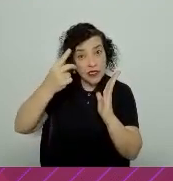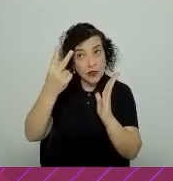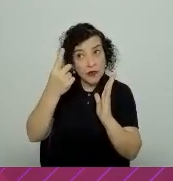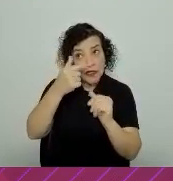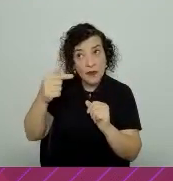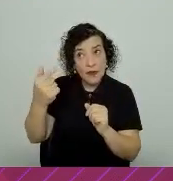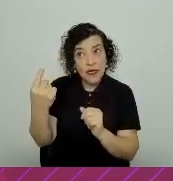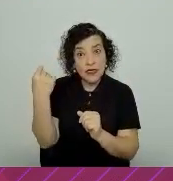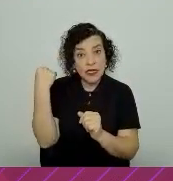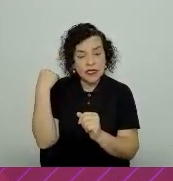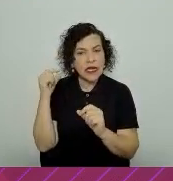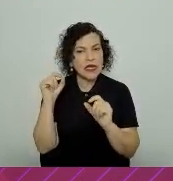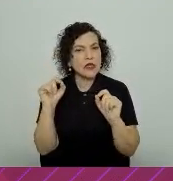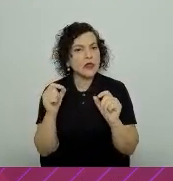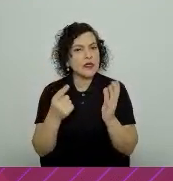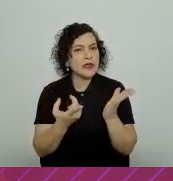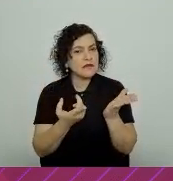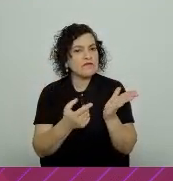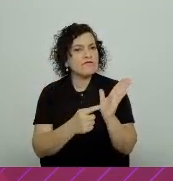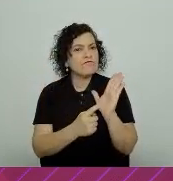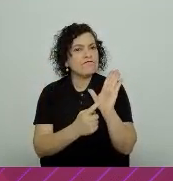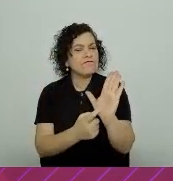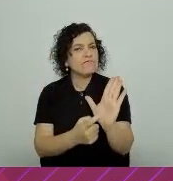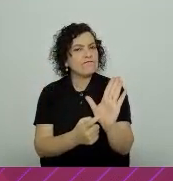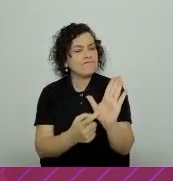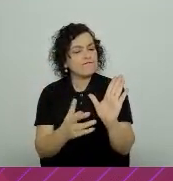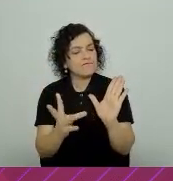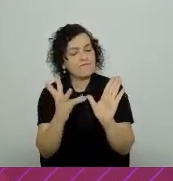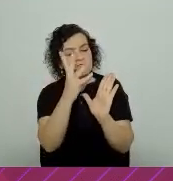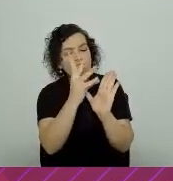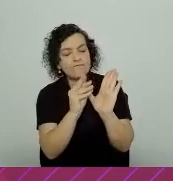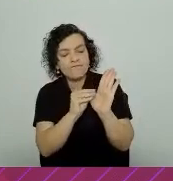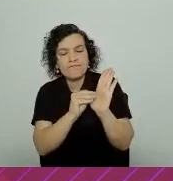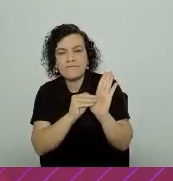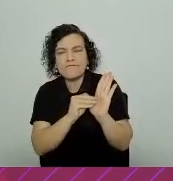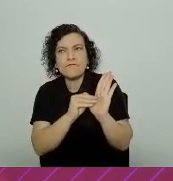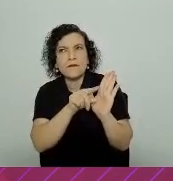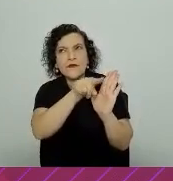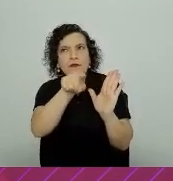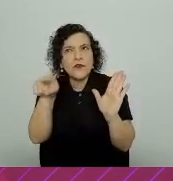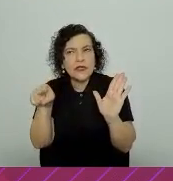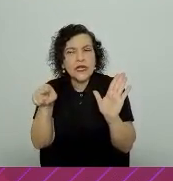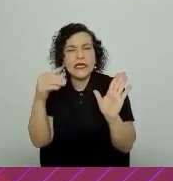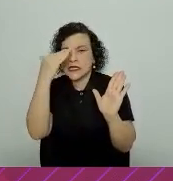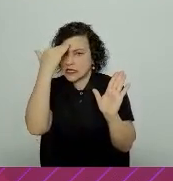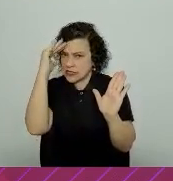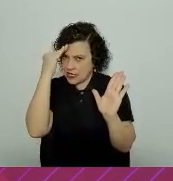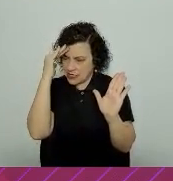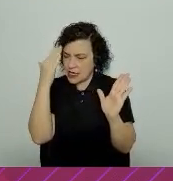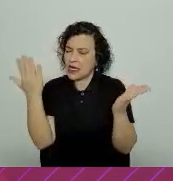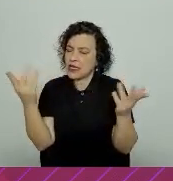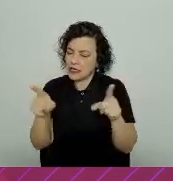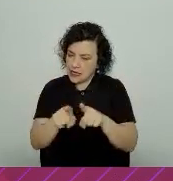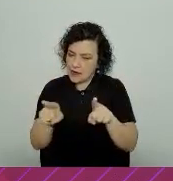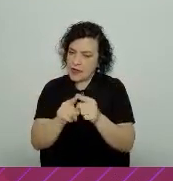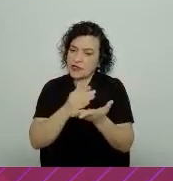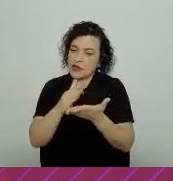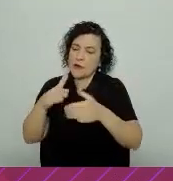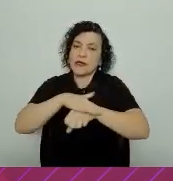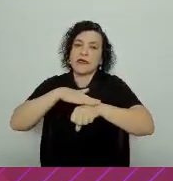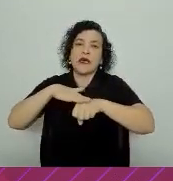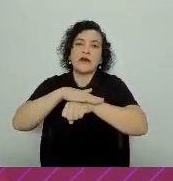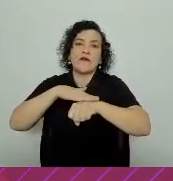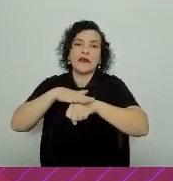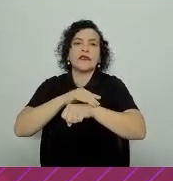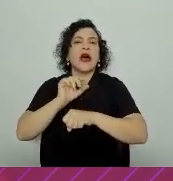eu resolvi trazer essa definição para a gente basear a nossa conversa aqui o que que é a